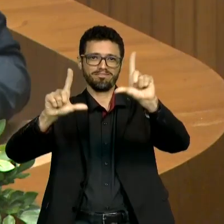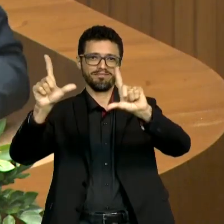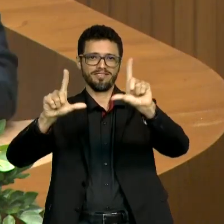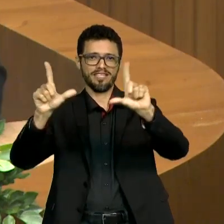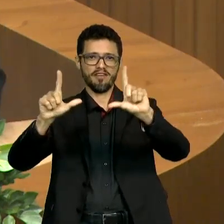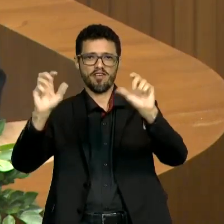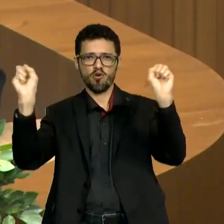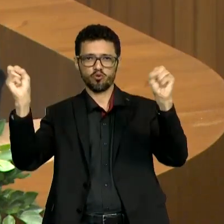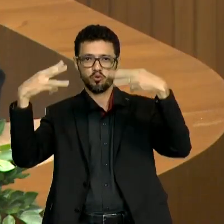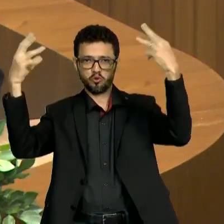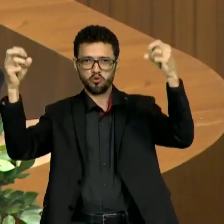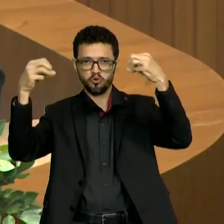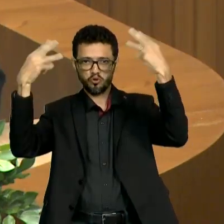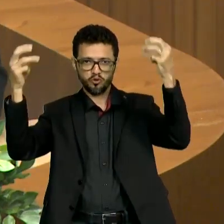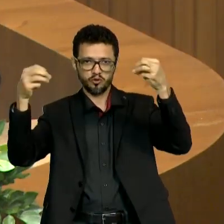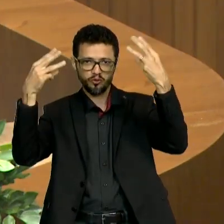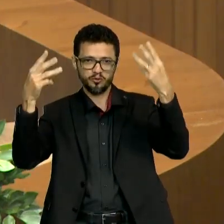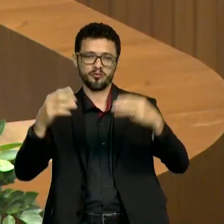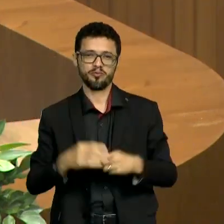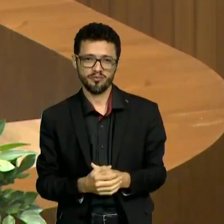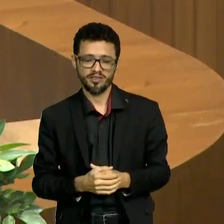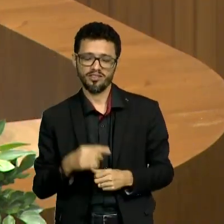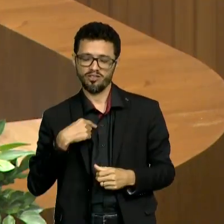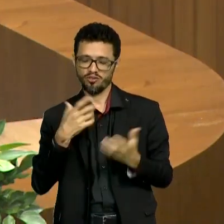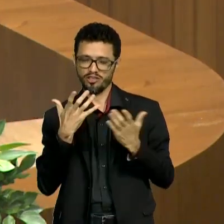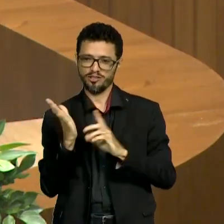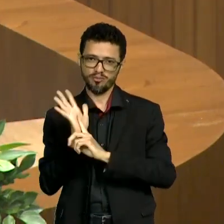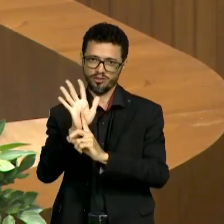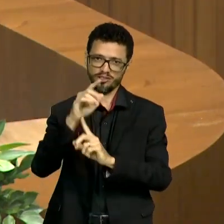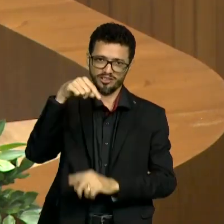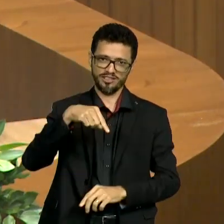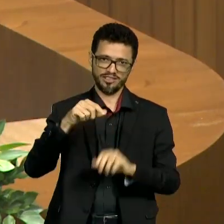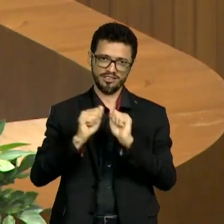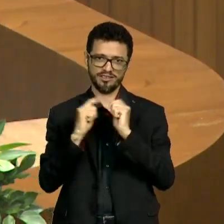e deixar o meu registro aqui nessa Assembleia. Muito obrigado, senhores. São essas minhas palavras para hoje.